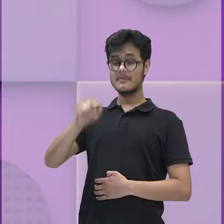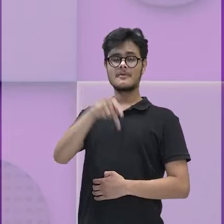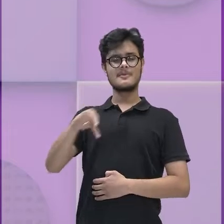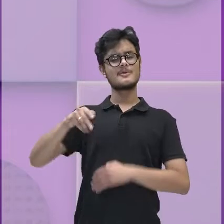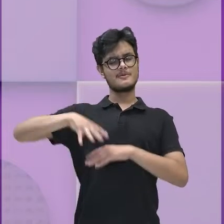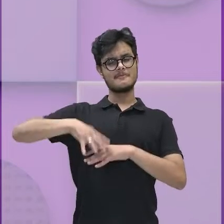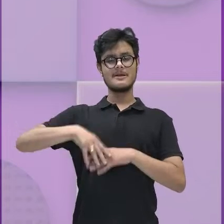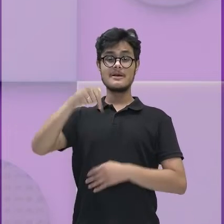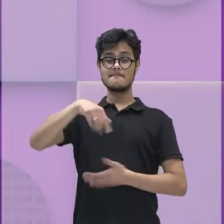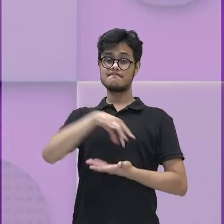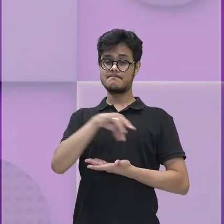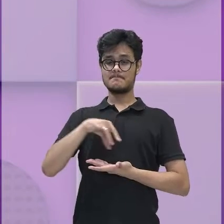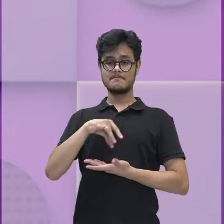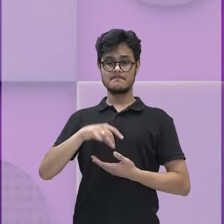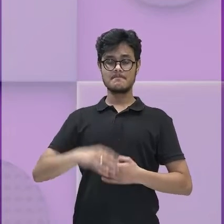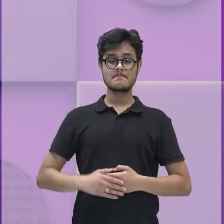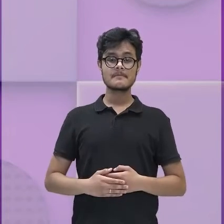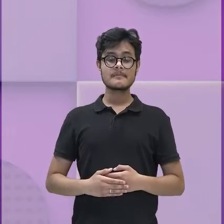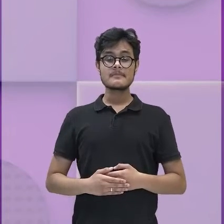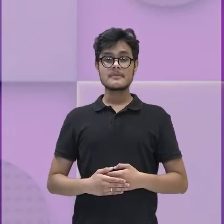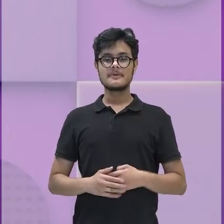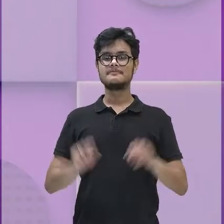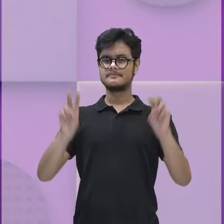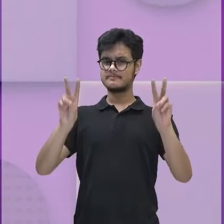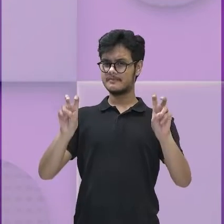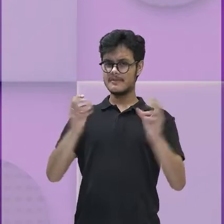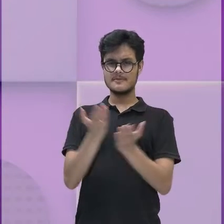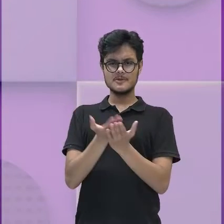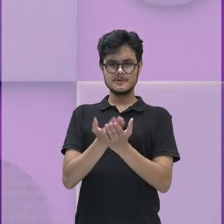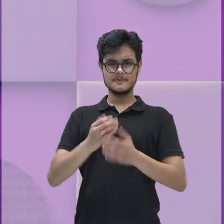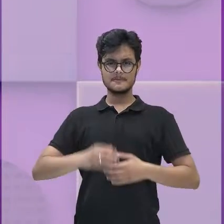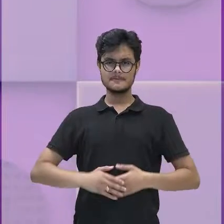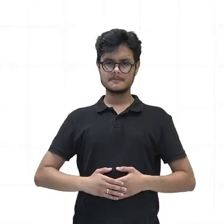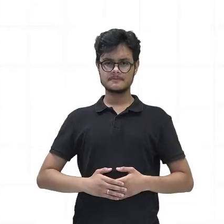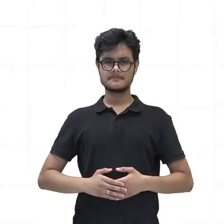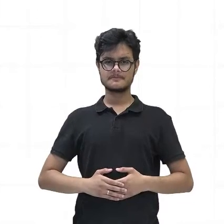matemática aqui do Centro de Mídias, e vamos ver o que temos para a nossa aula.